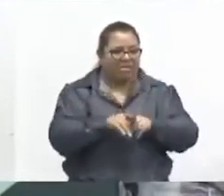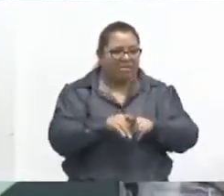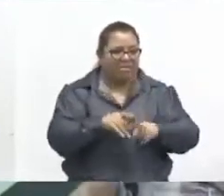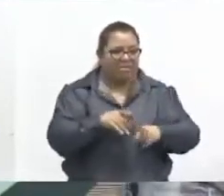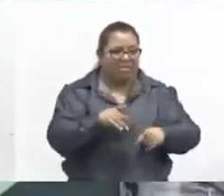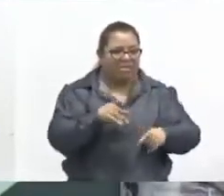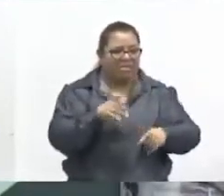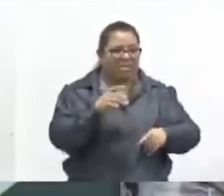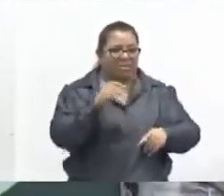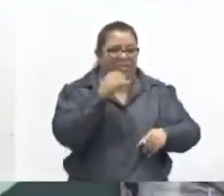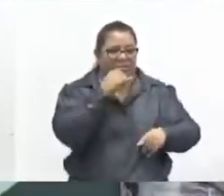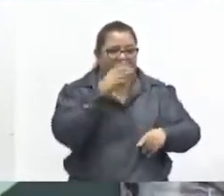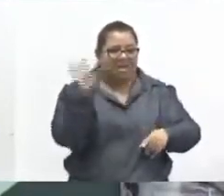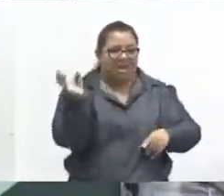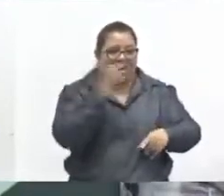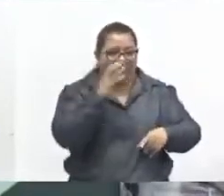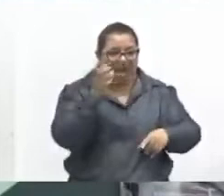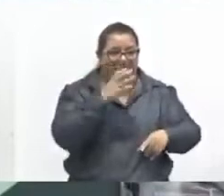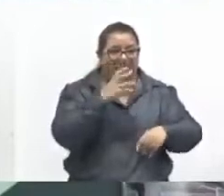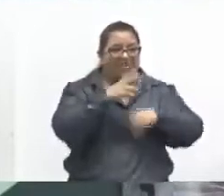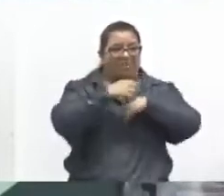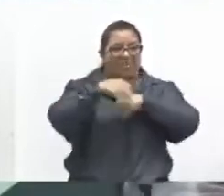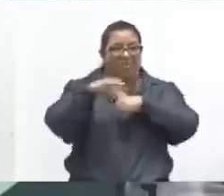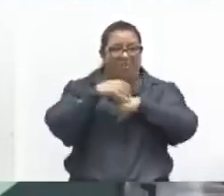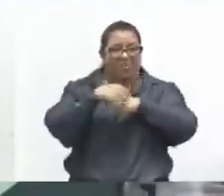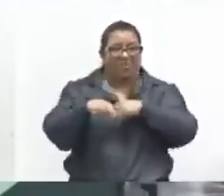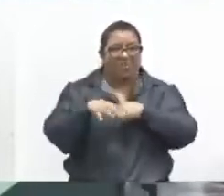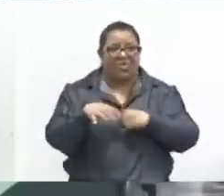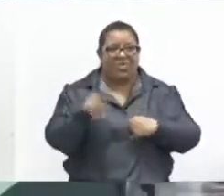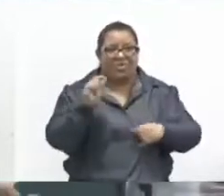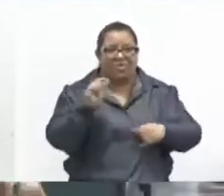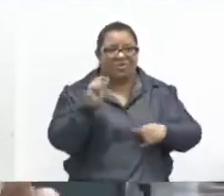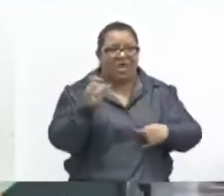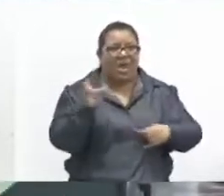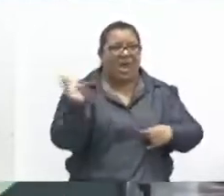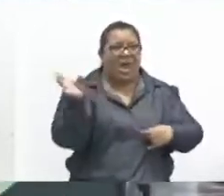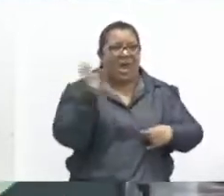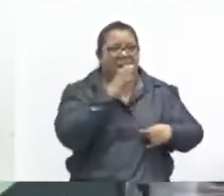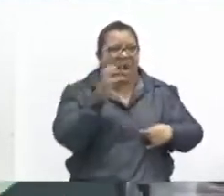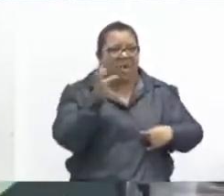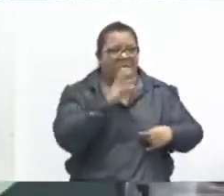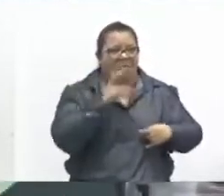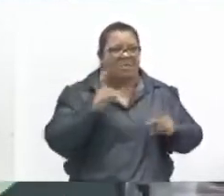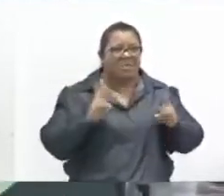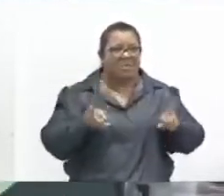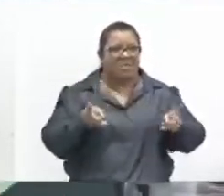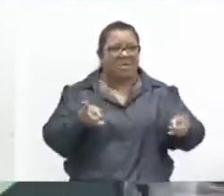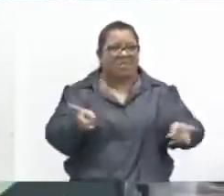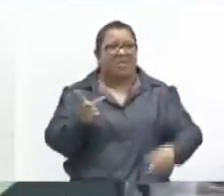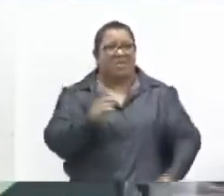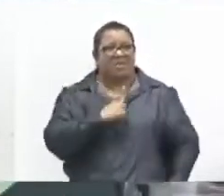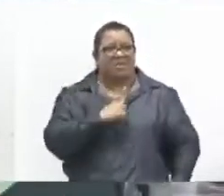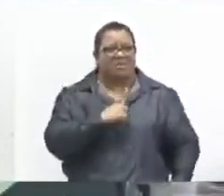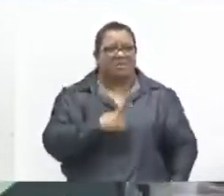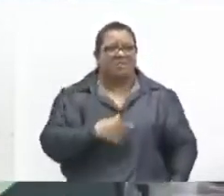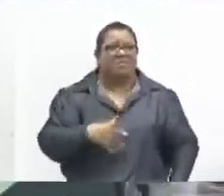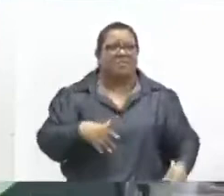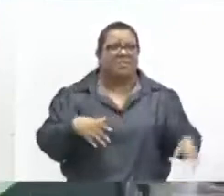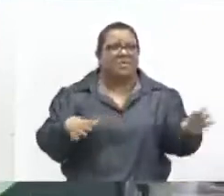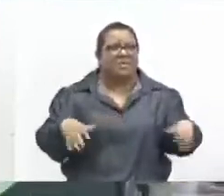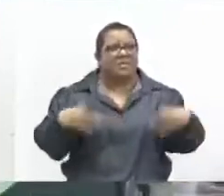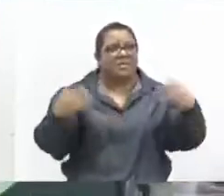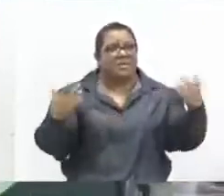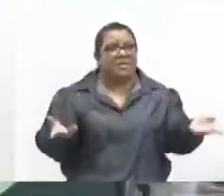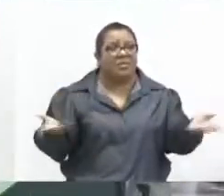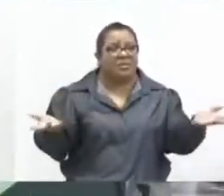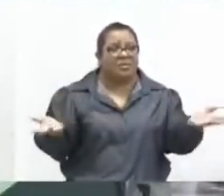alimentação emergencial, transporte e PCD. O que é emergencial? É algo que nós sempre temos. E aí, gente, é uma coisa muito